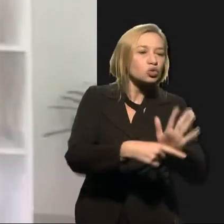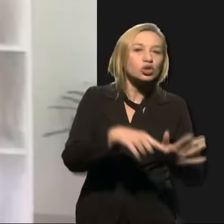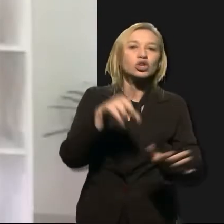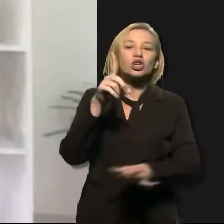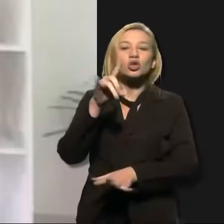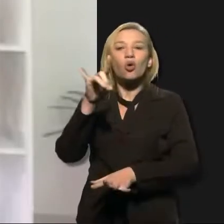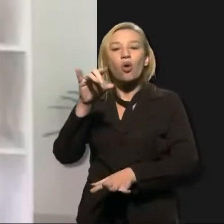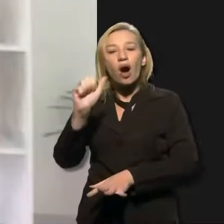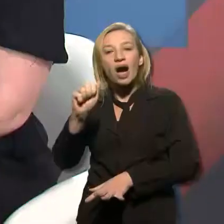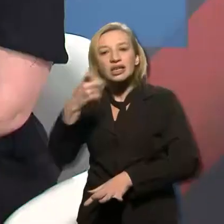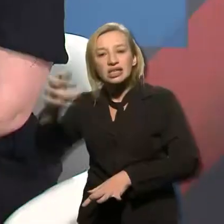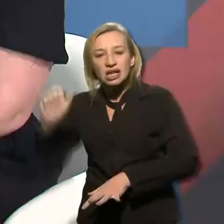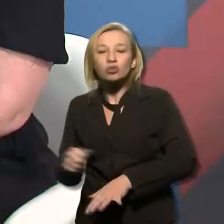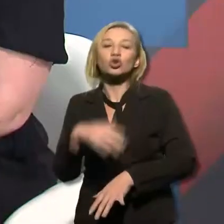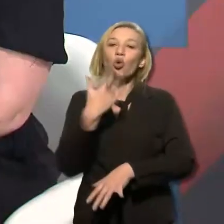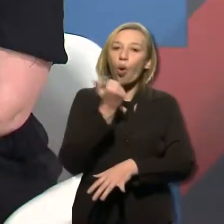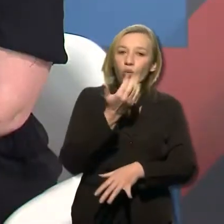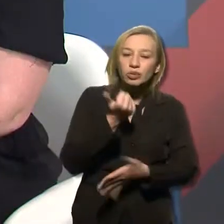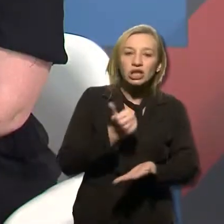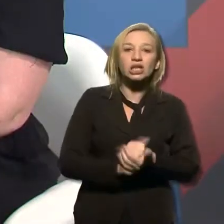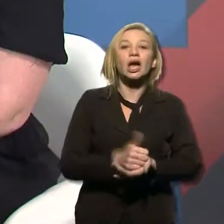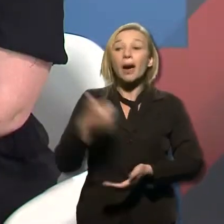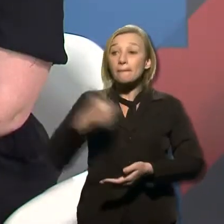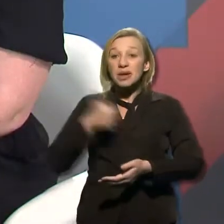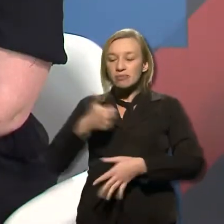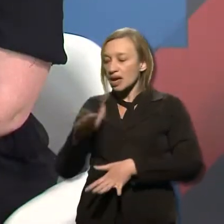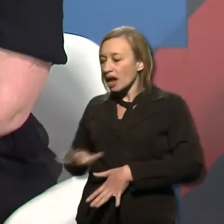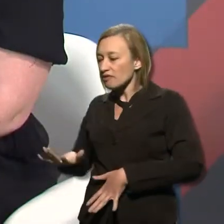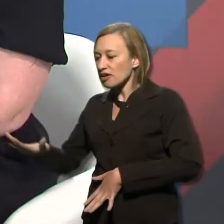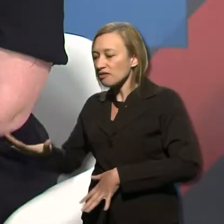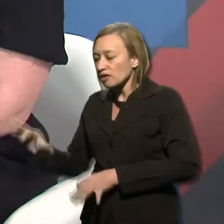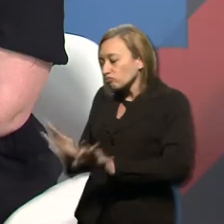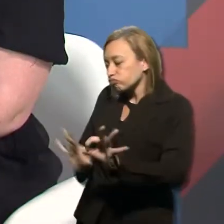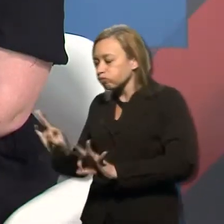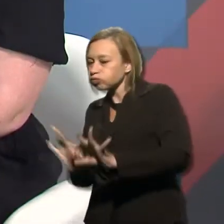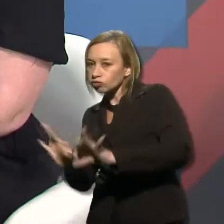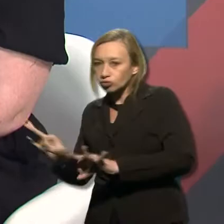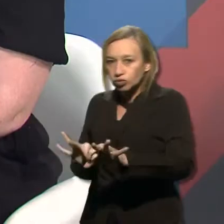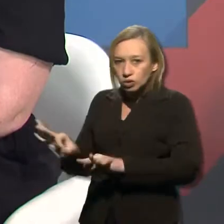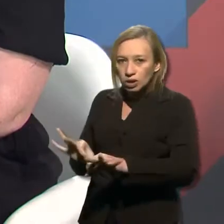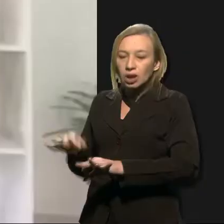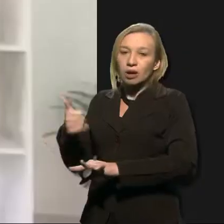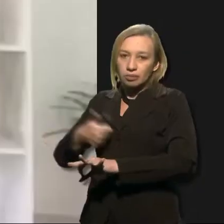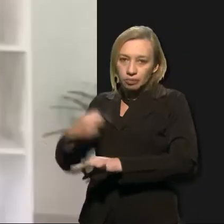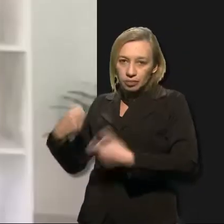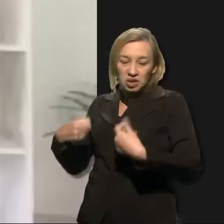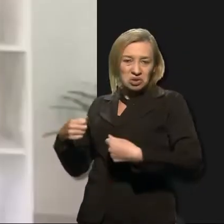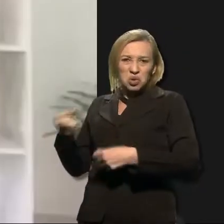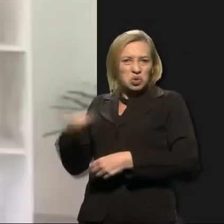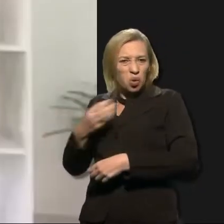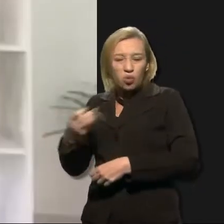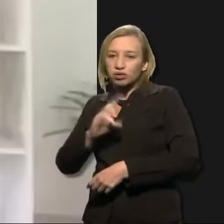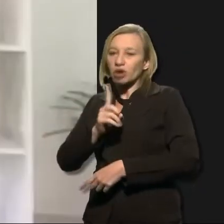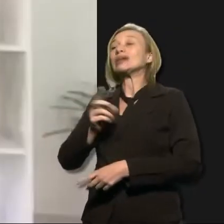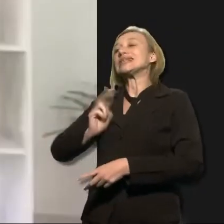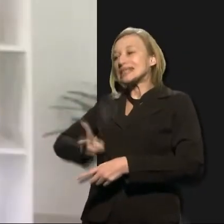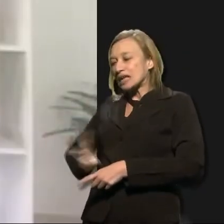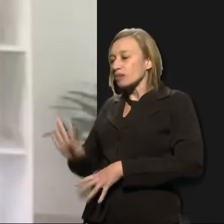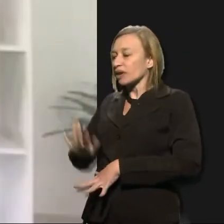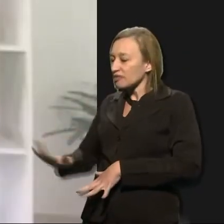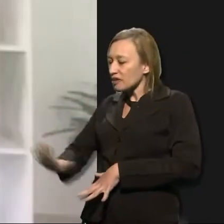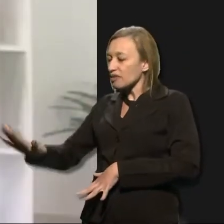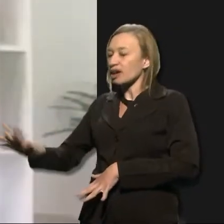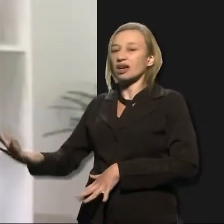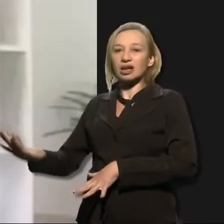de doação de alimento, isso ocorreu. Então, primeiro a favela teve que se auto-organizar, o que não é uma novidade. A